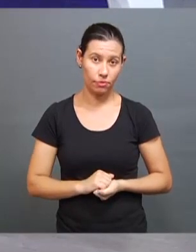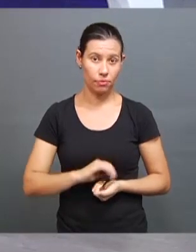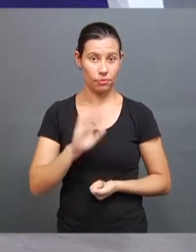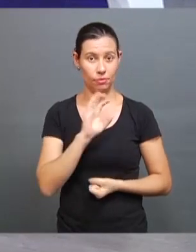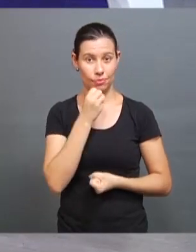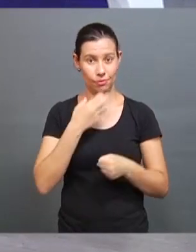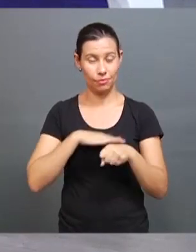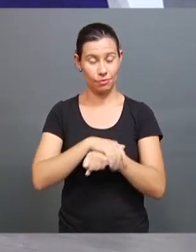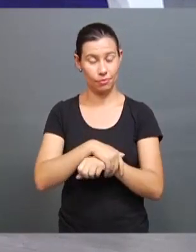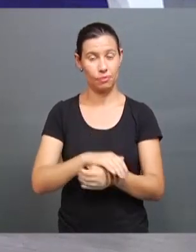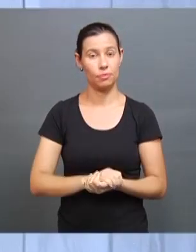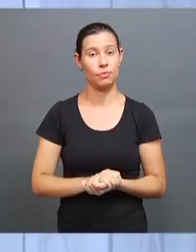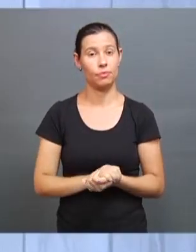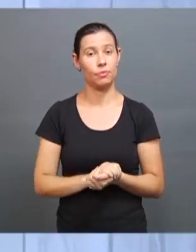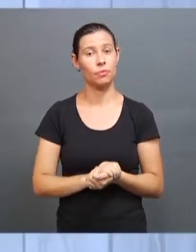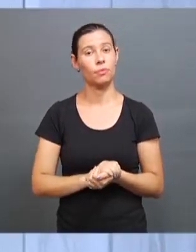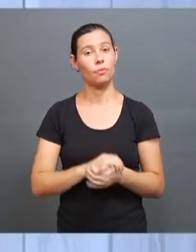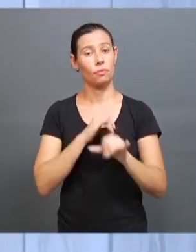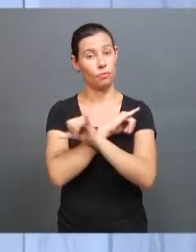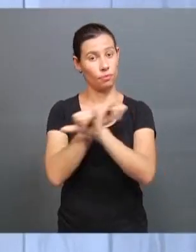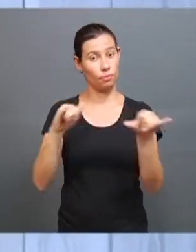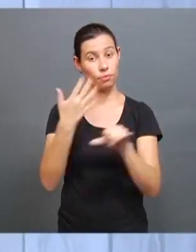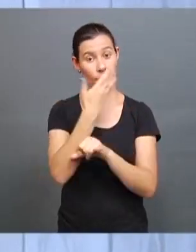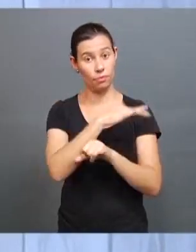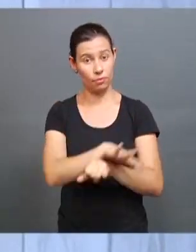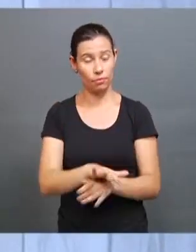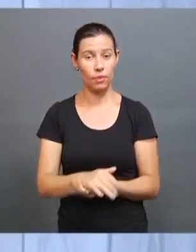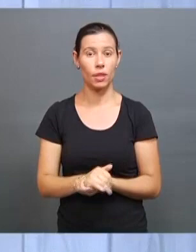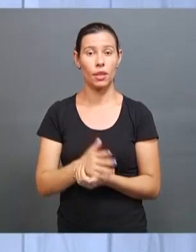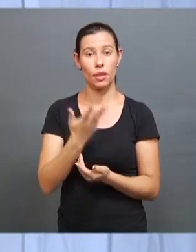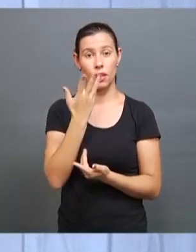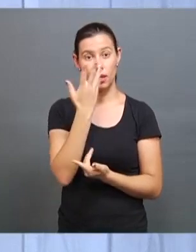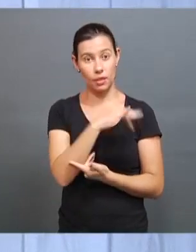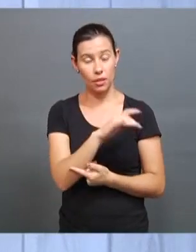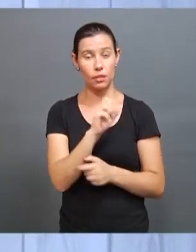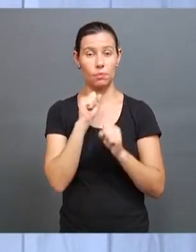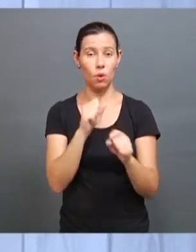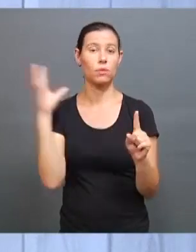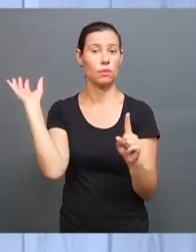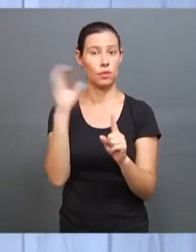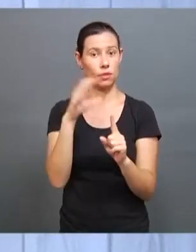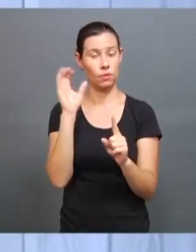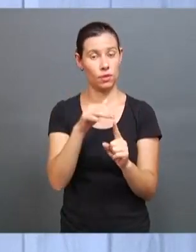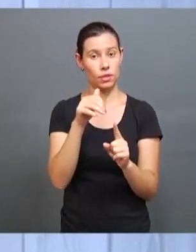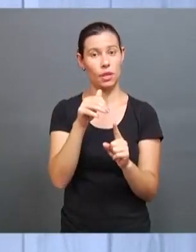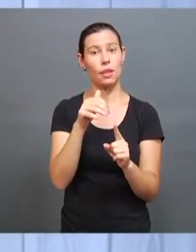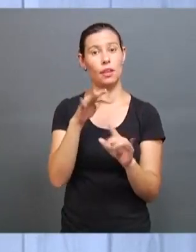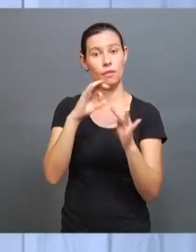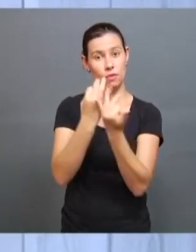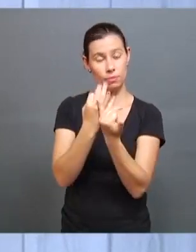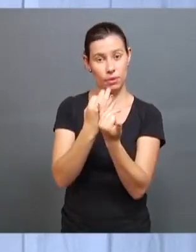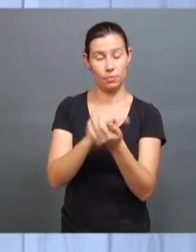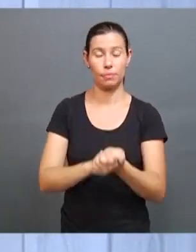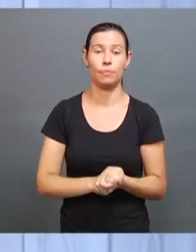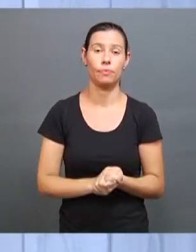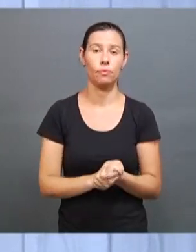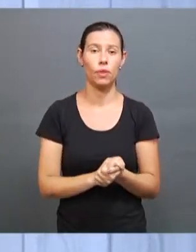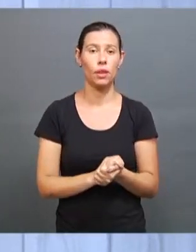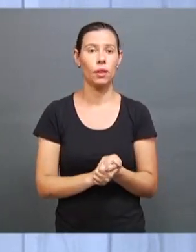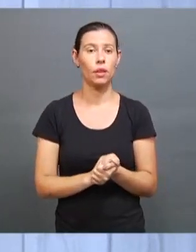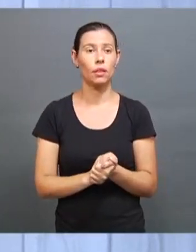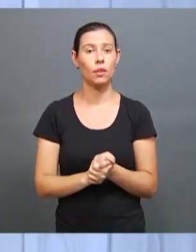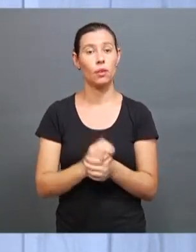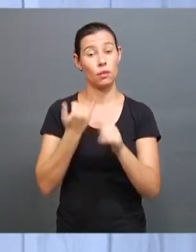Olá, boa noite. Publicidade infantil. A criança tem ou não poder de influenciar as compras da família? Quais os efeitos